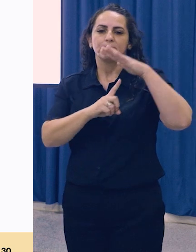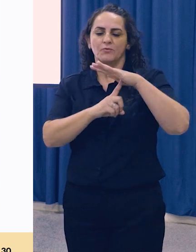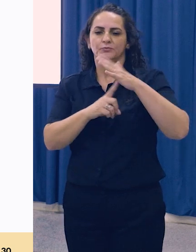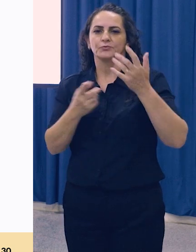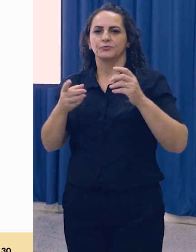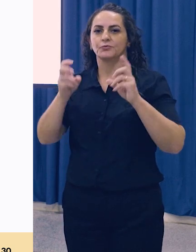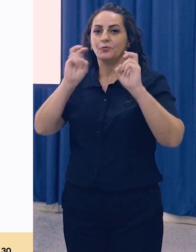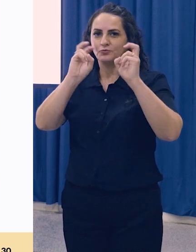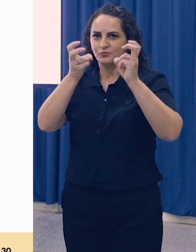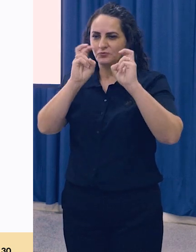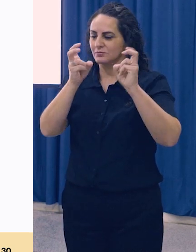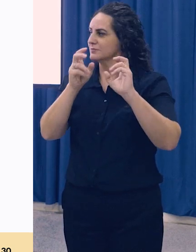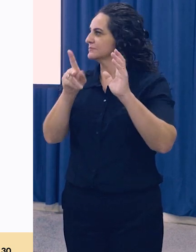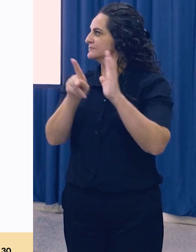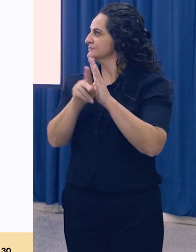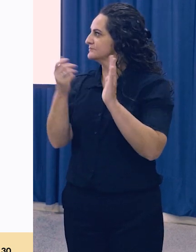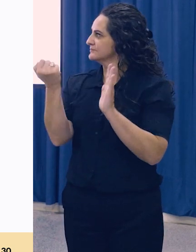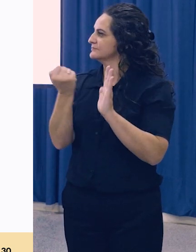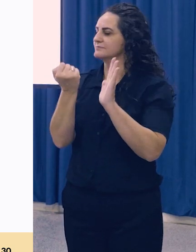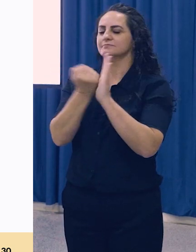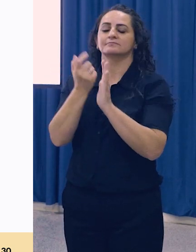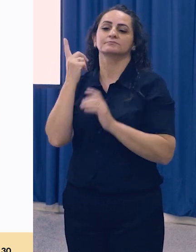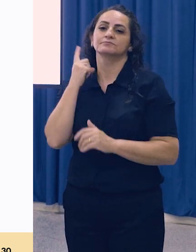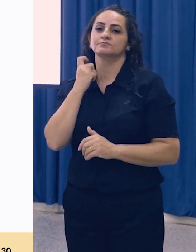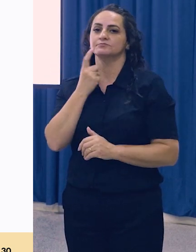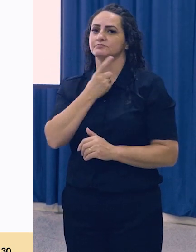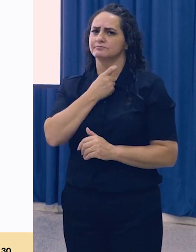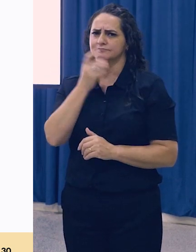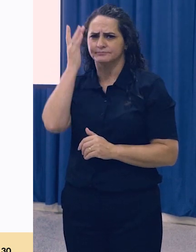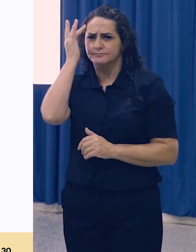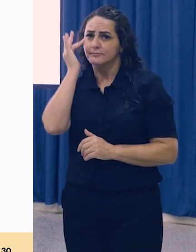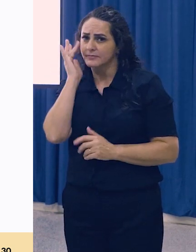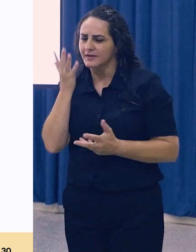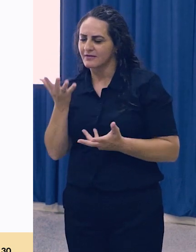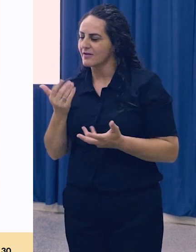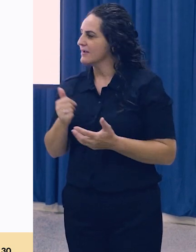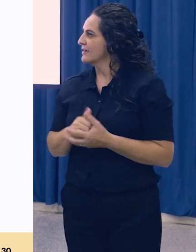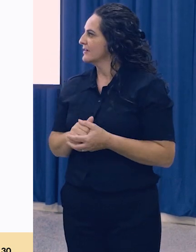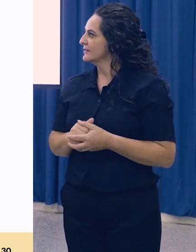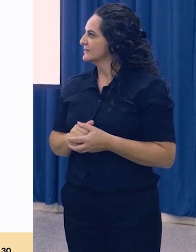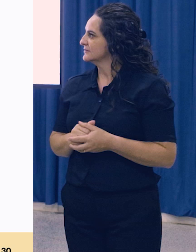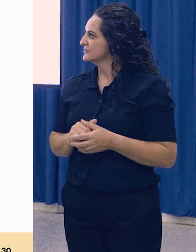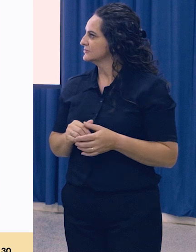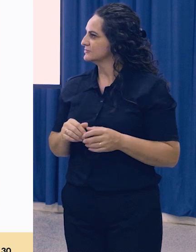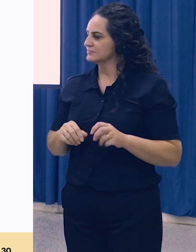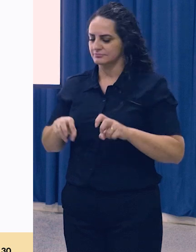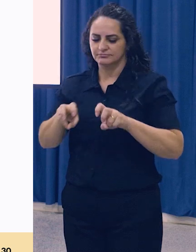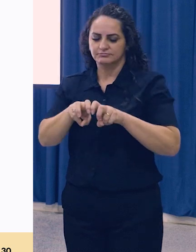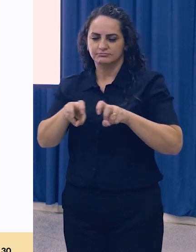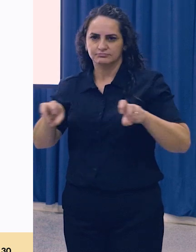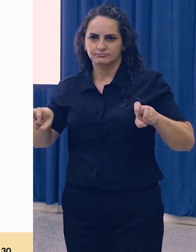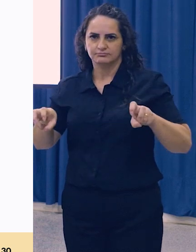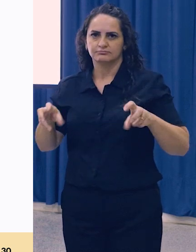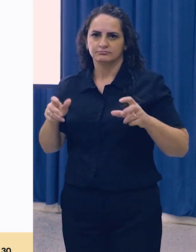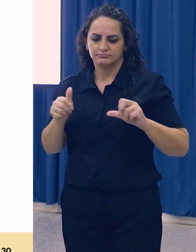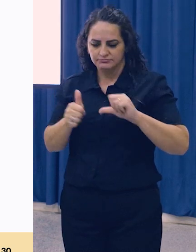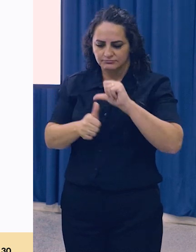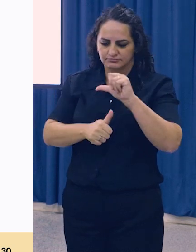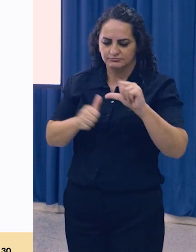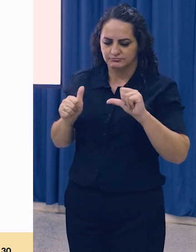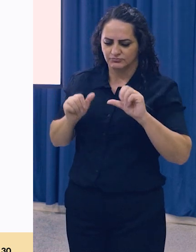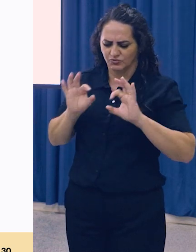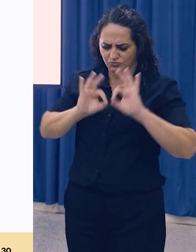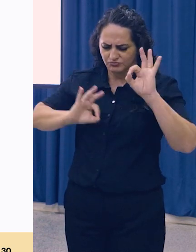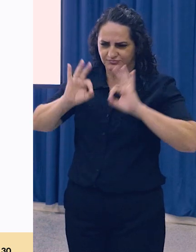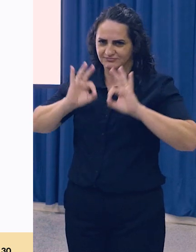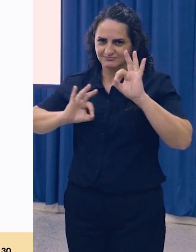aqui é de uma marca de perfume, eu acho. Então, mudou os bancos para algo mais